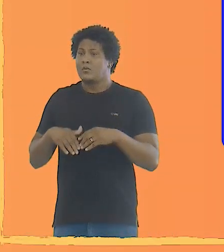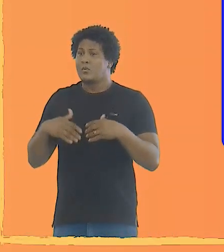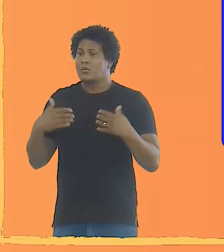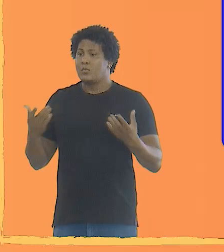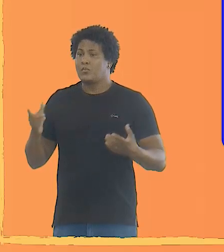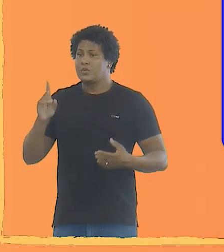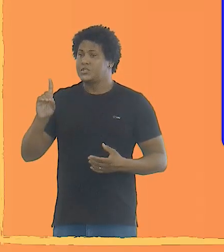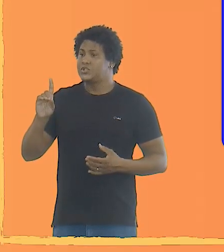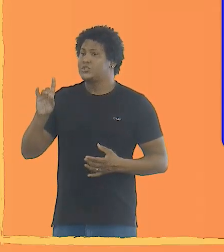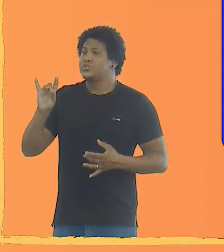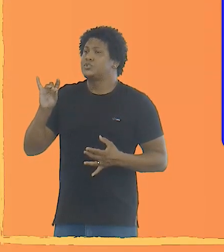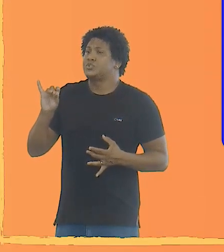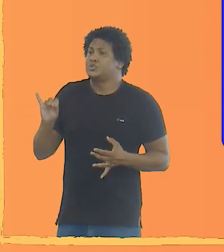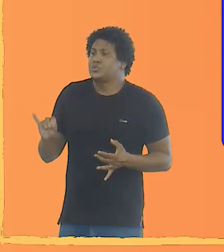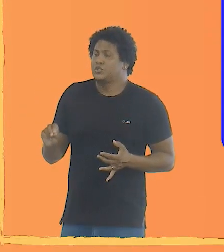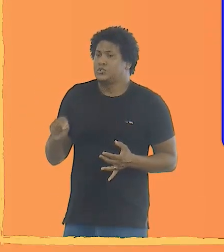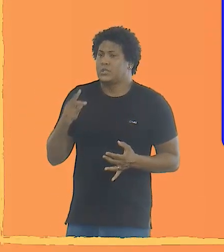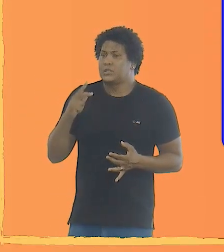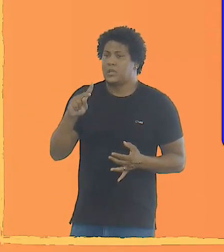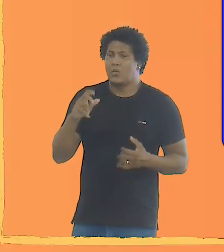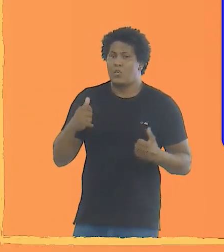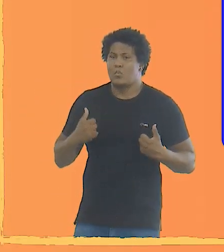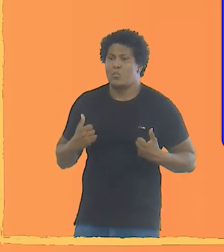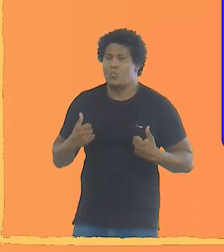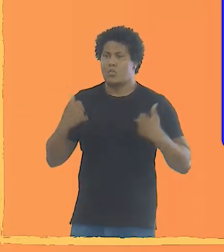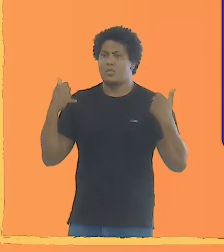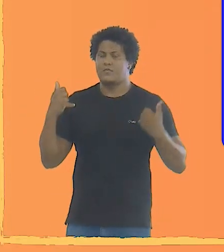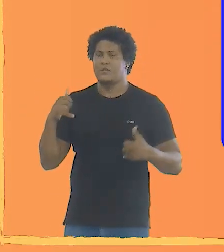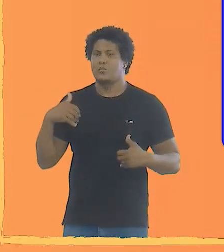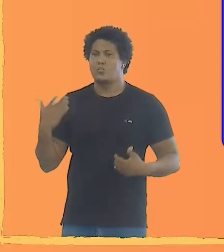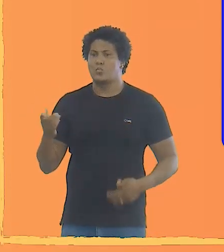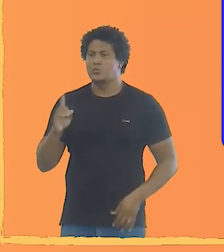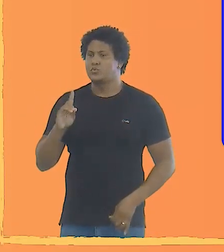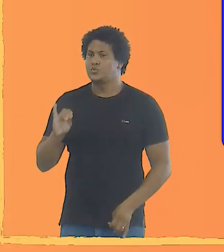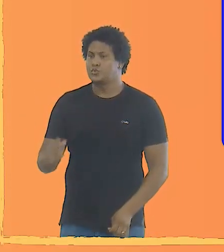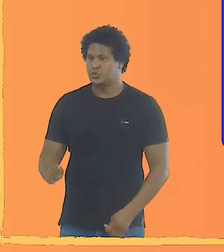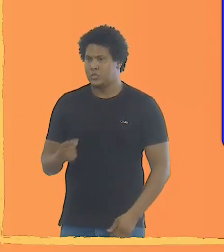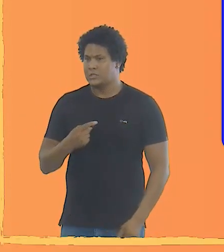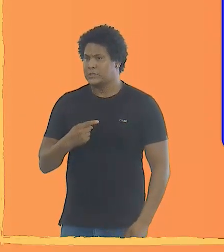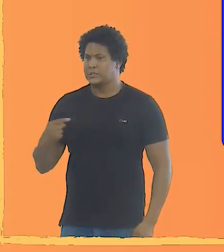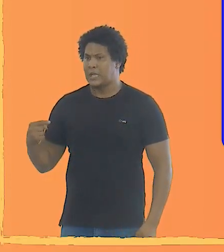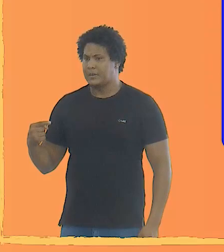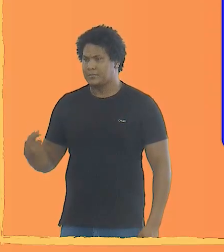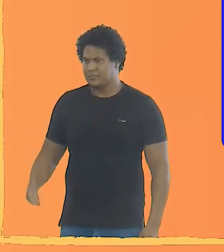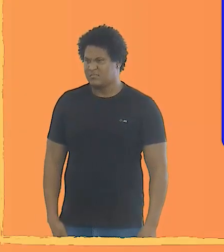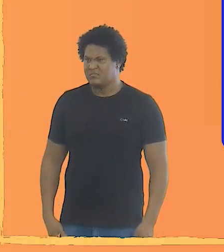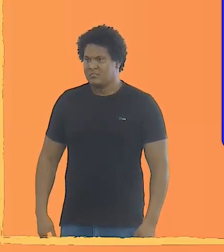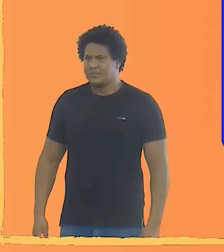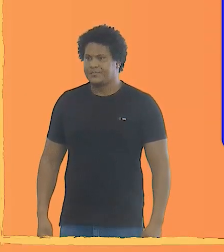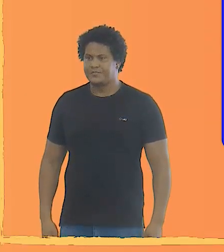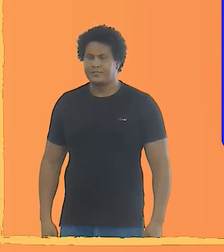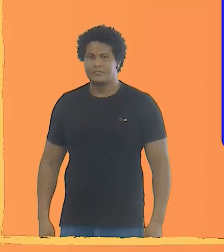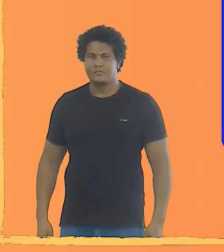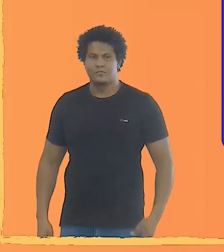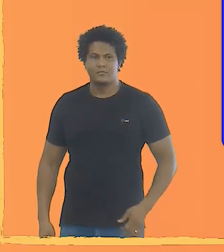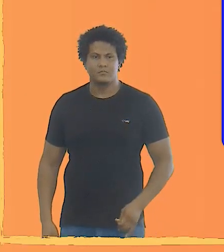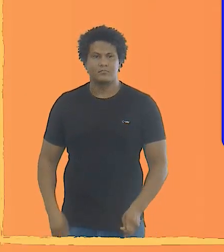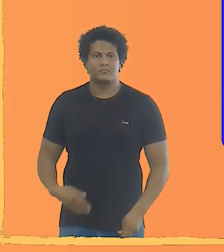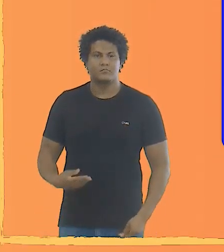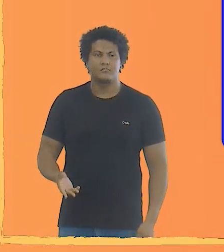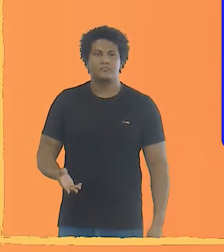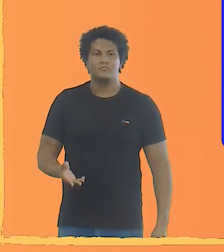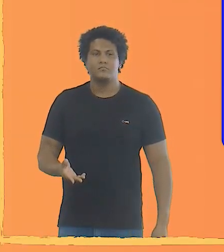aniversário? Qual é o dia da semana do teu aniversário? Pessoal, quantas pessoas eu preciso ter